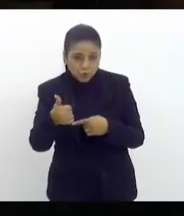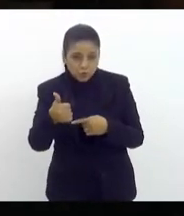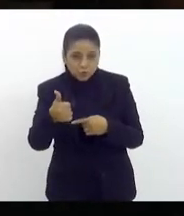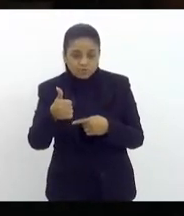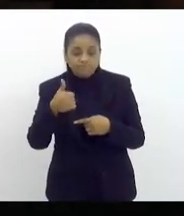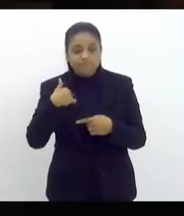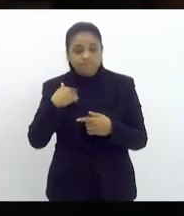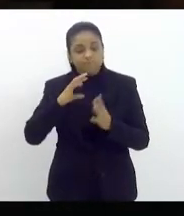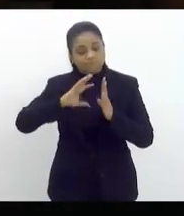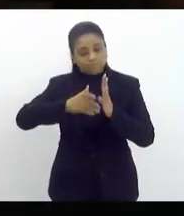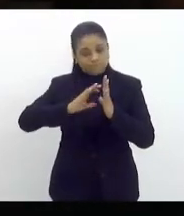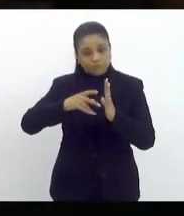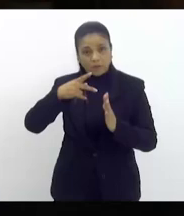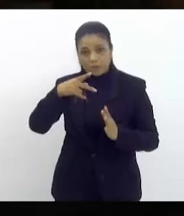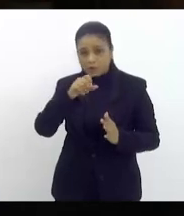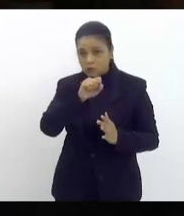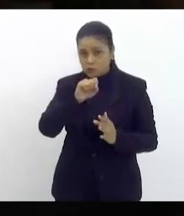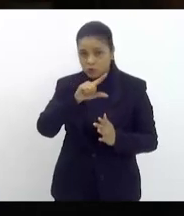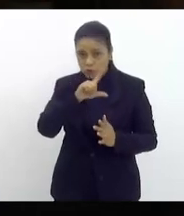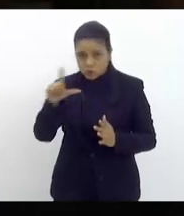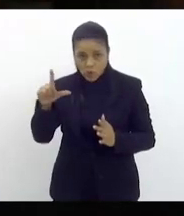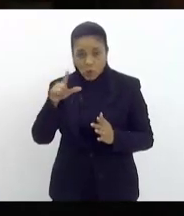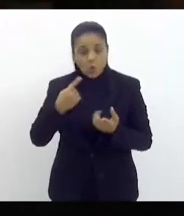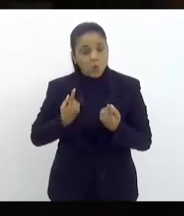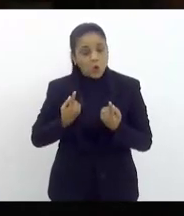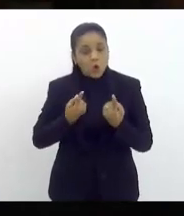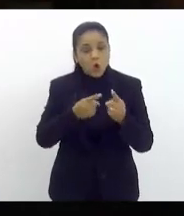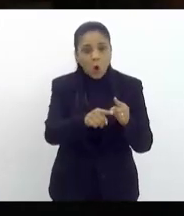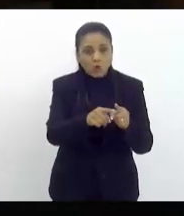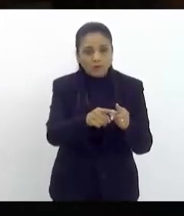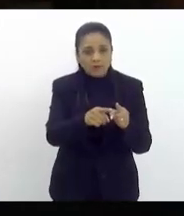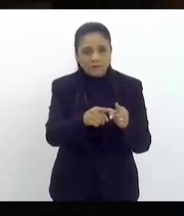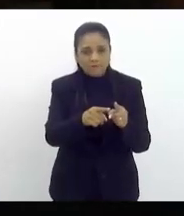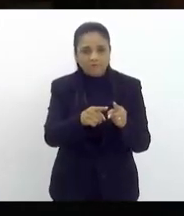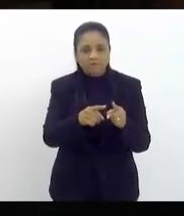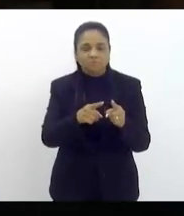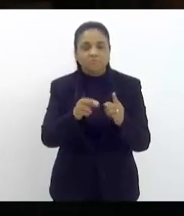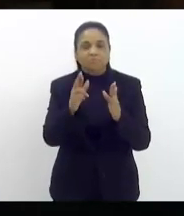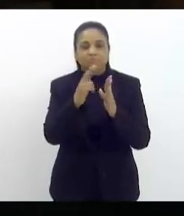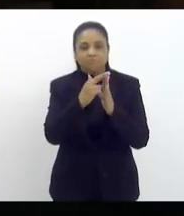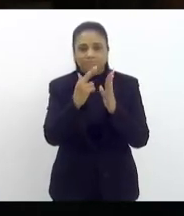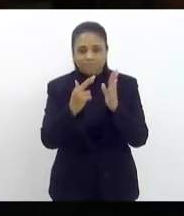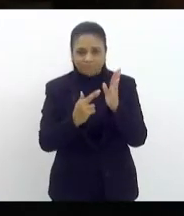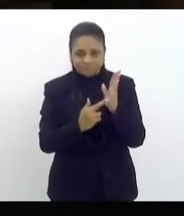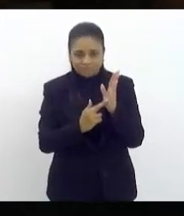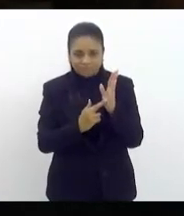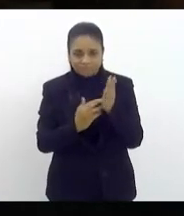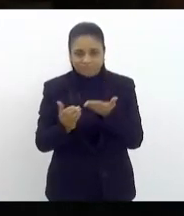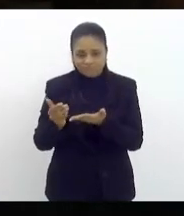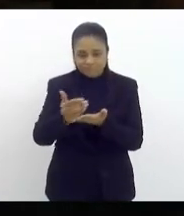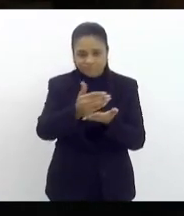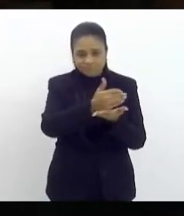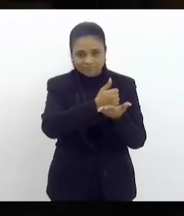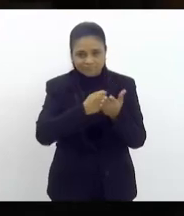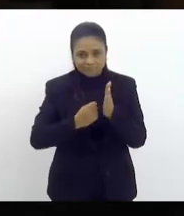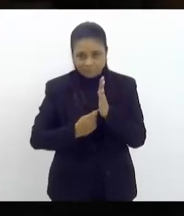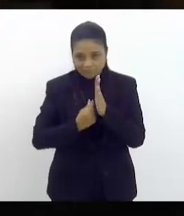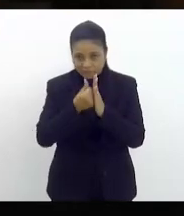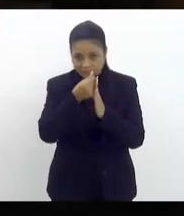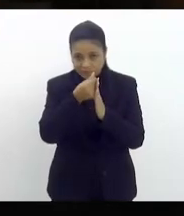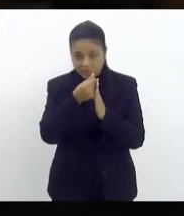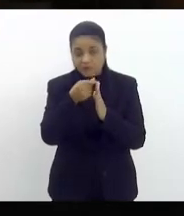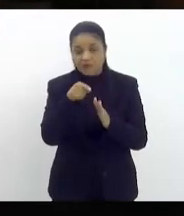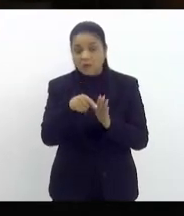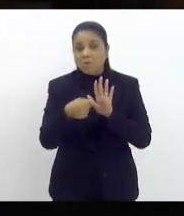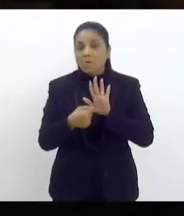posicionamos contrários a esse regime, já que denunciávamos que o poder